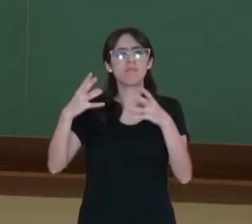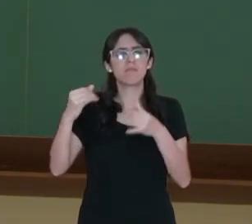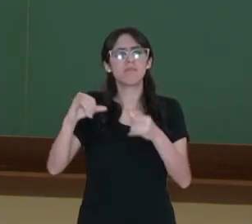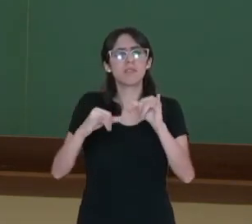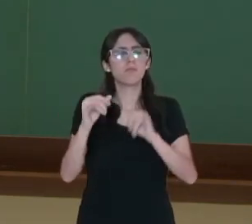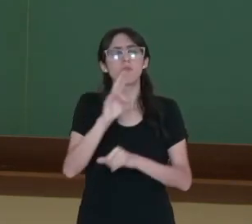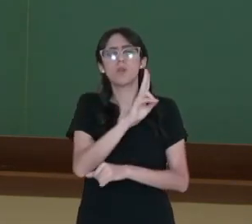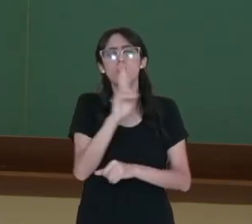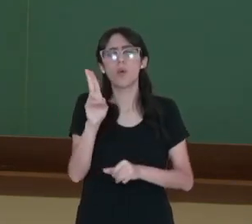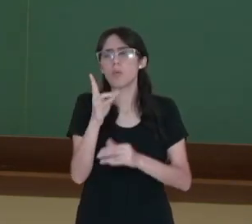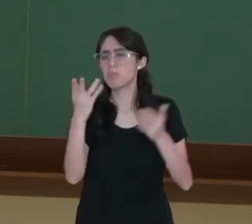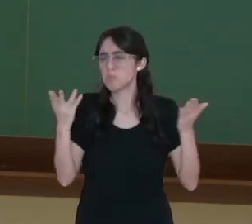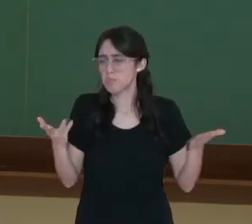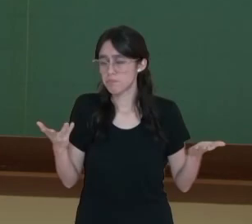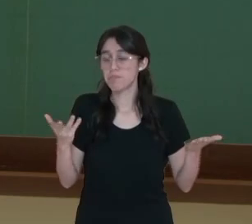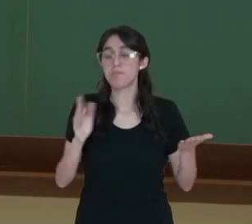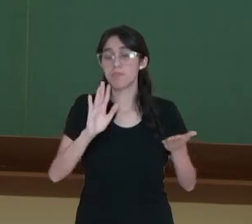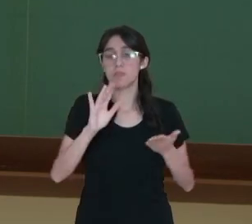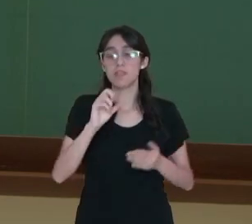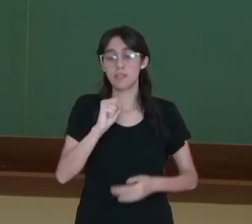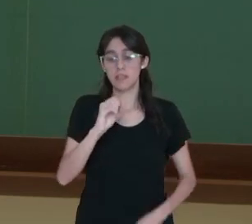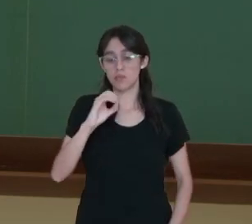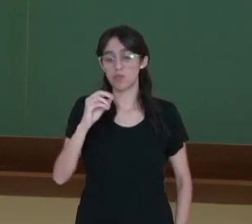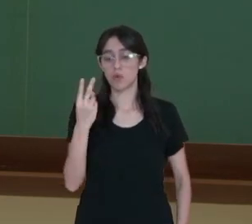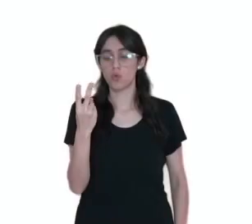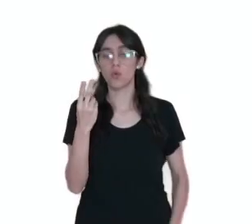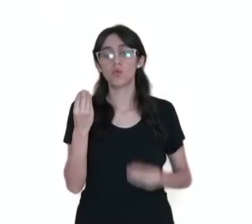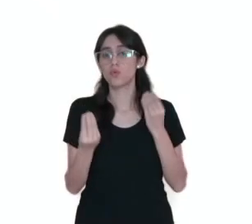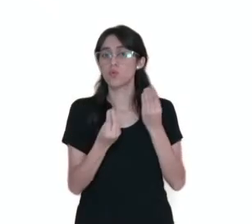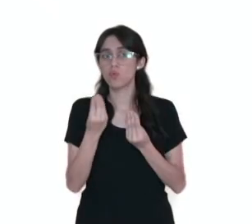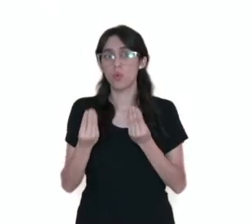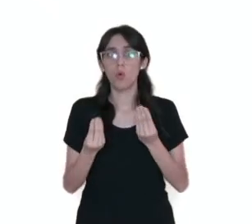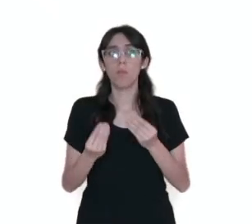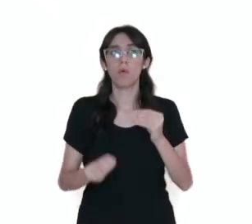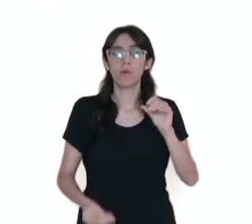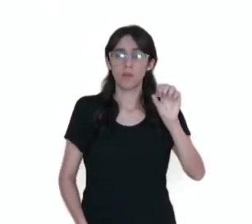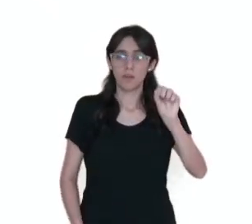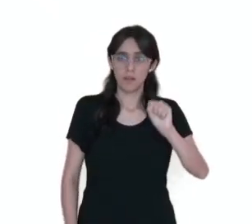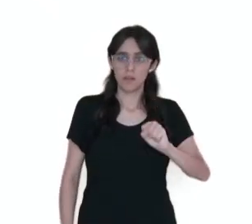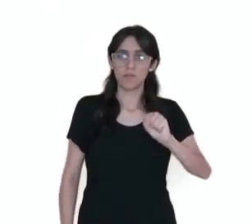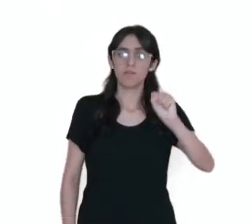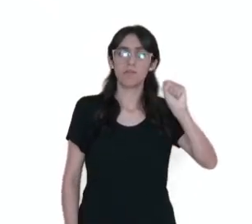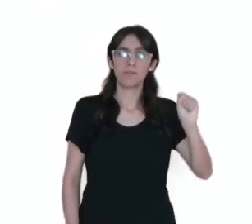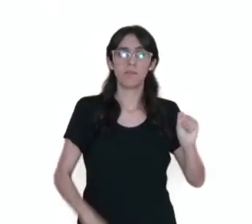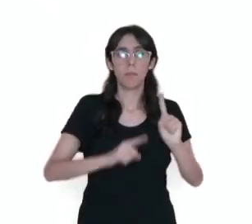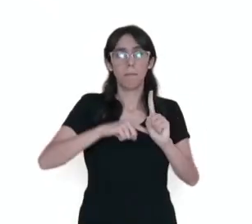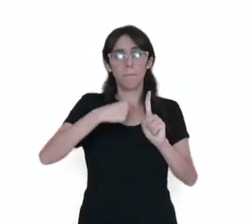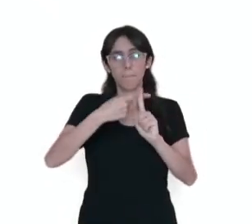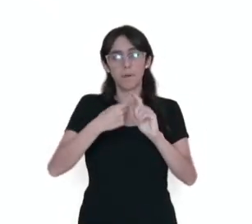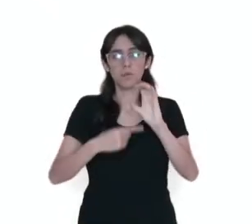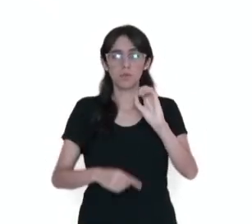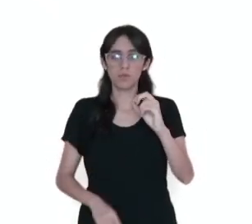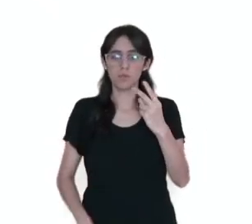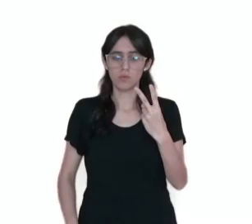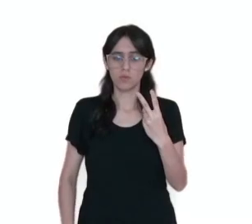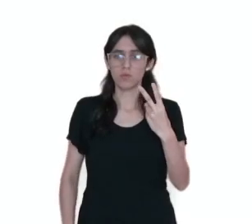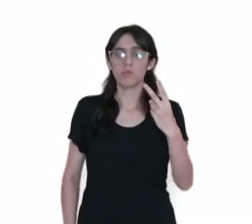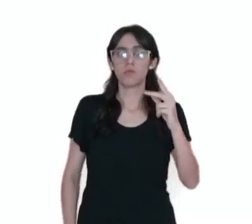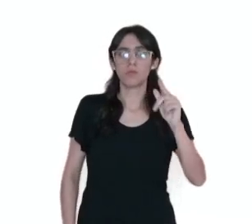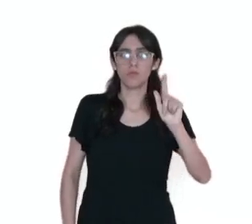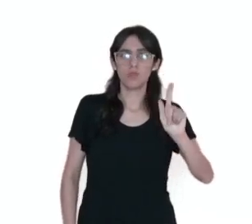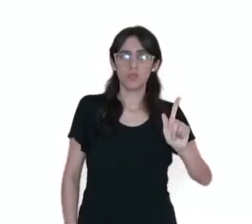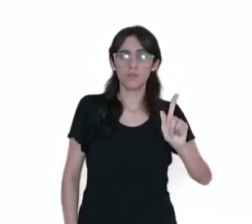vamos ver. A formação do SO2 é a seguinte: S enxofre sólido mais gás oxigênio A2 formando